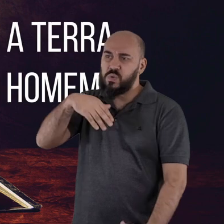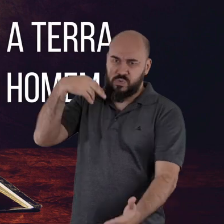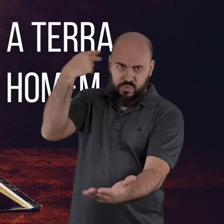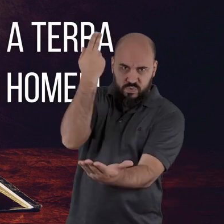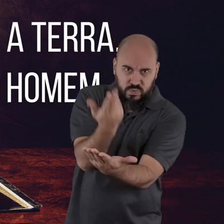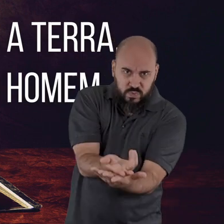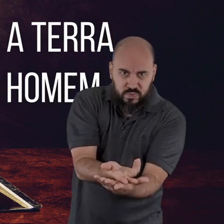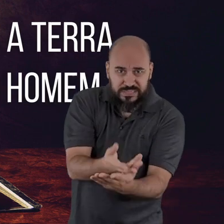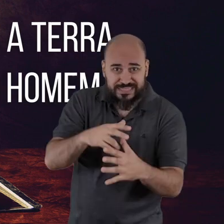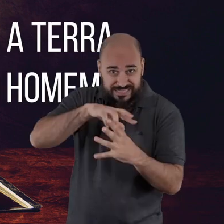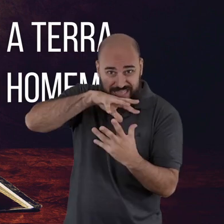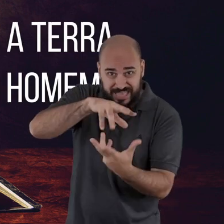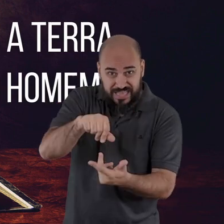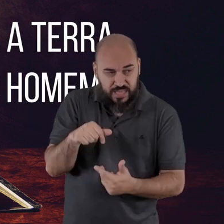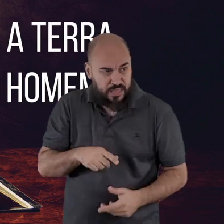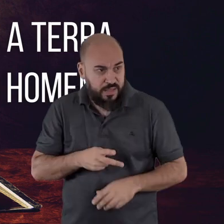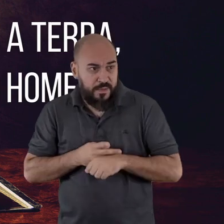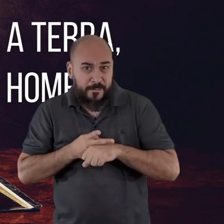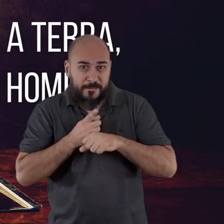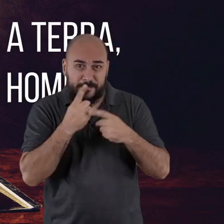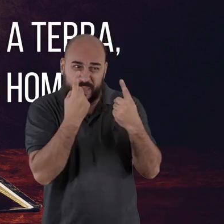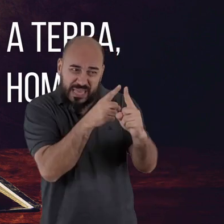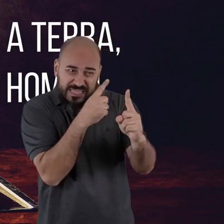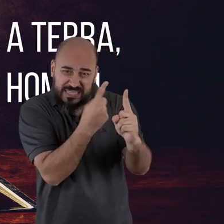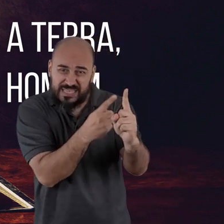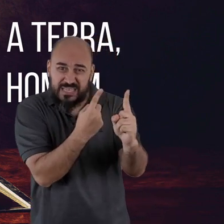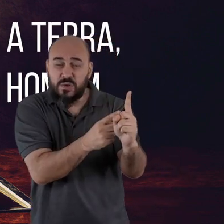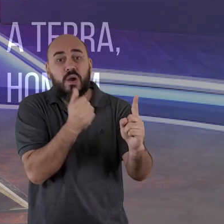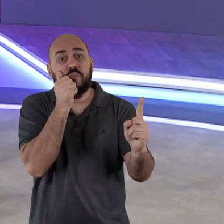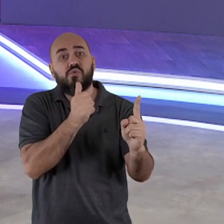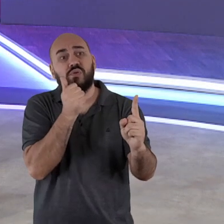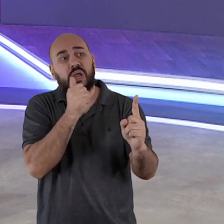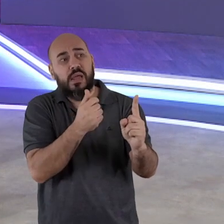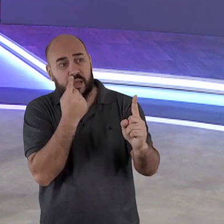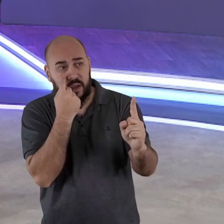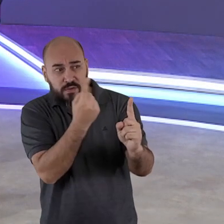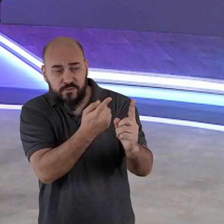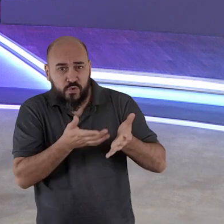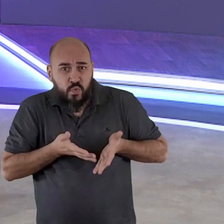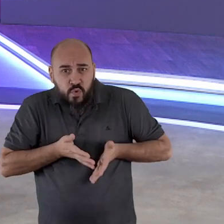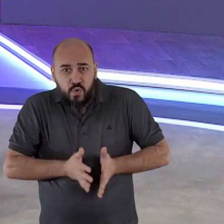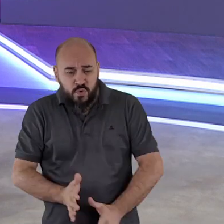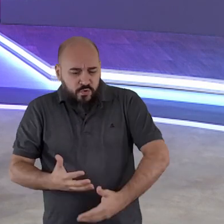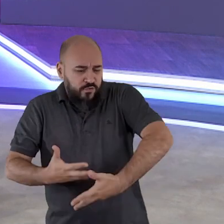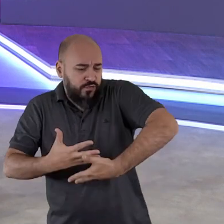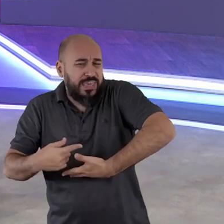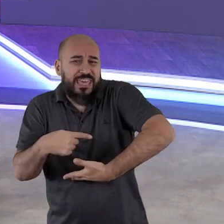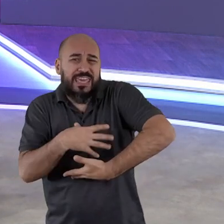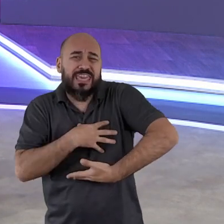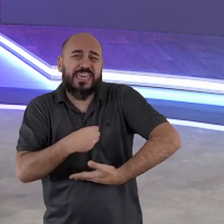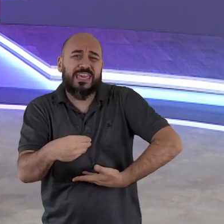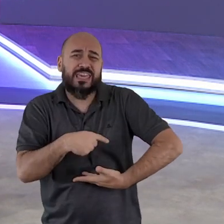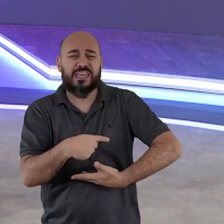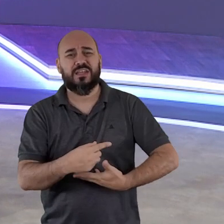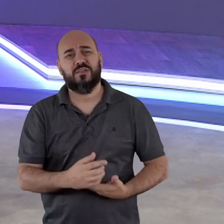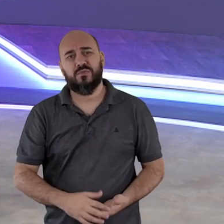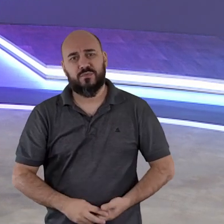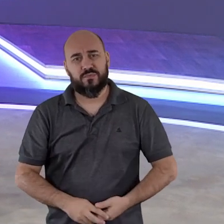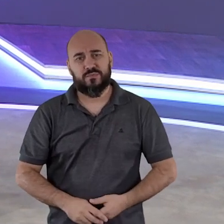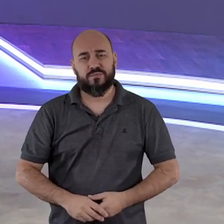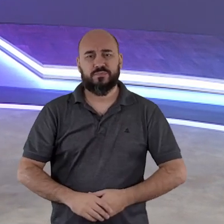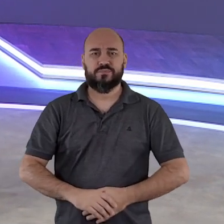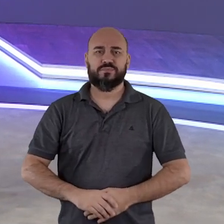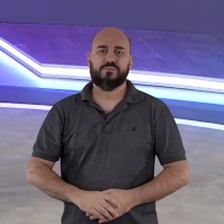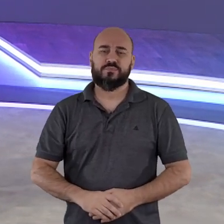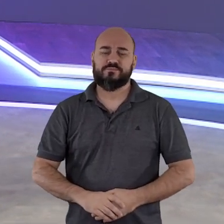perseguiu a mulher que tinha dado à luz o filho do homem. Veja, mulher